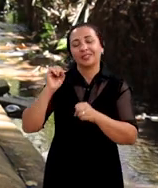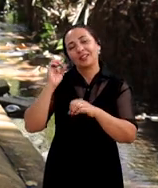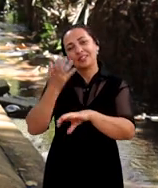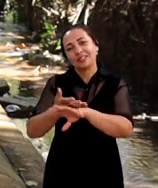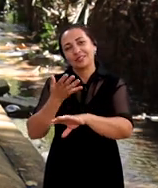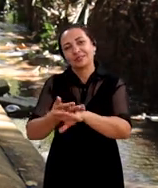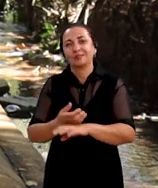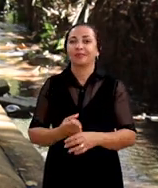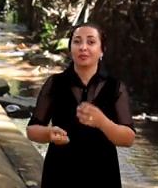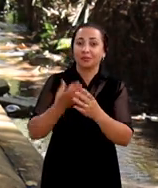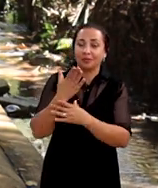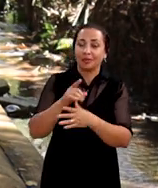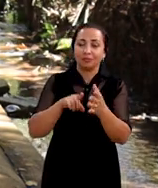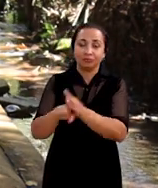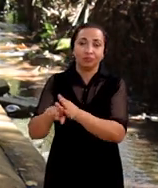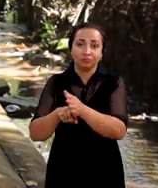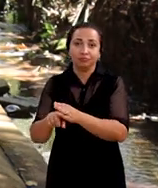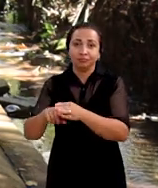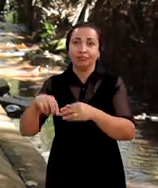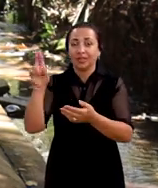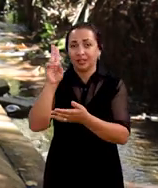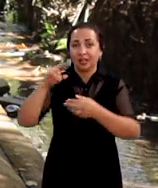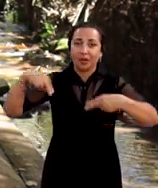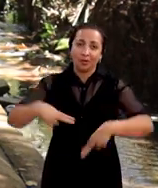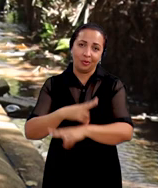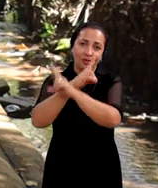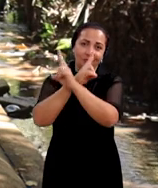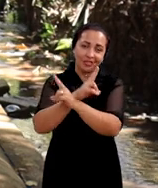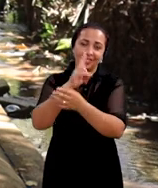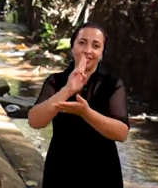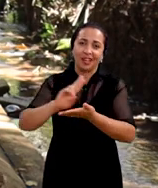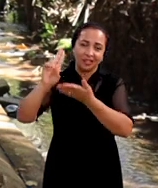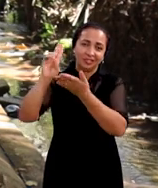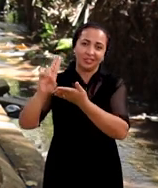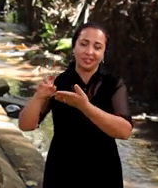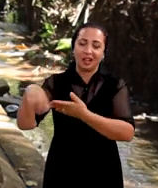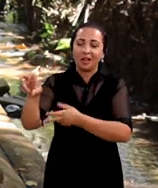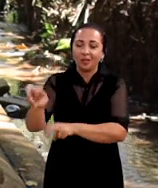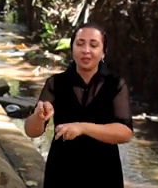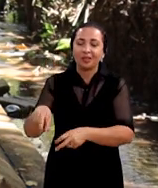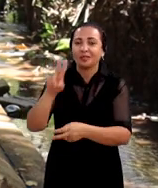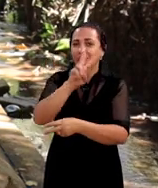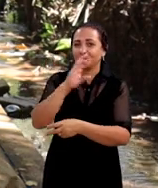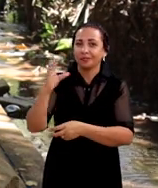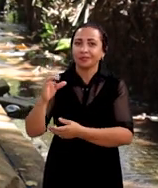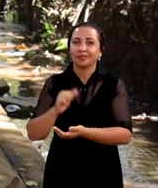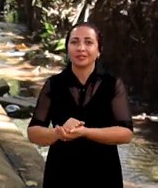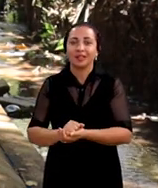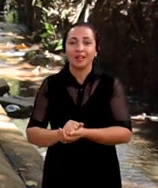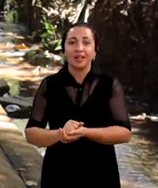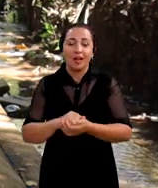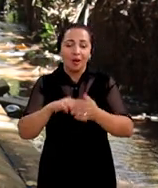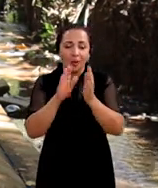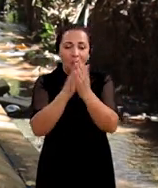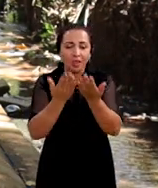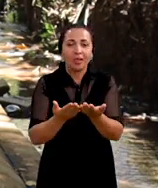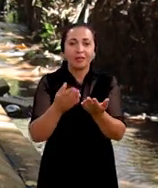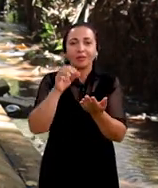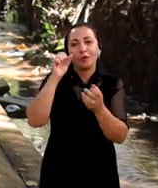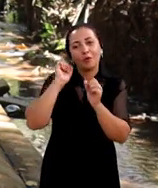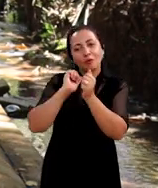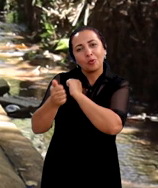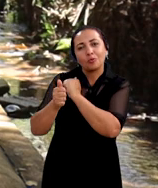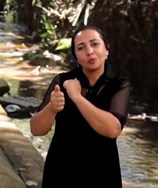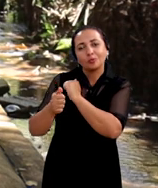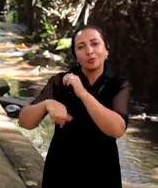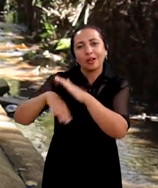da disciplina. Fruto de pesquisadores da Universidade Estadual do Sudoeste da Bahia, do campus de Vitória da Conquista, o Almanaque do